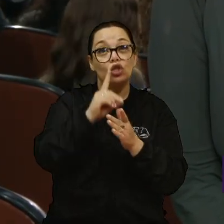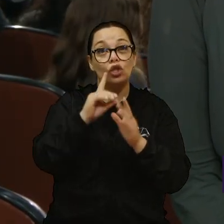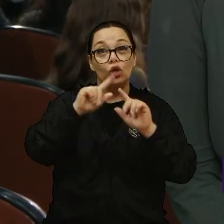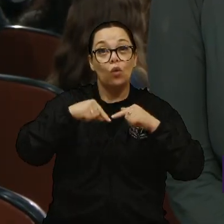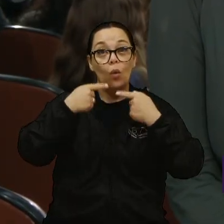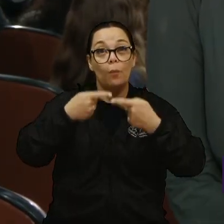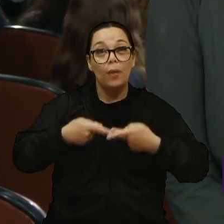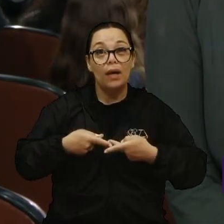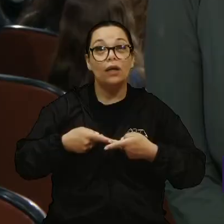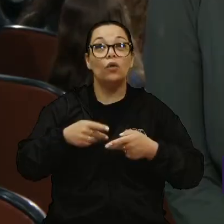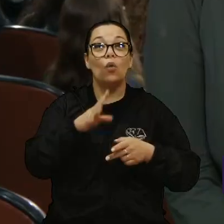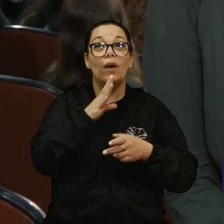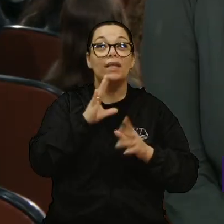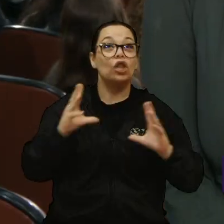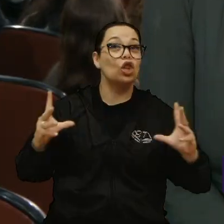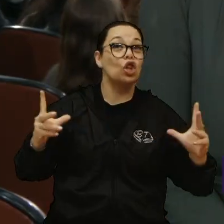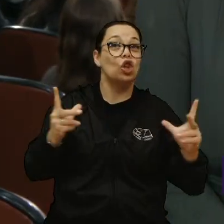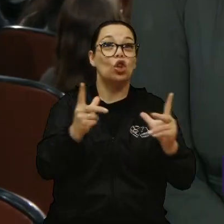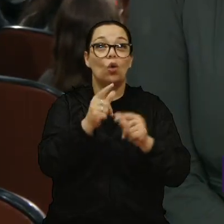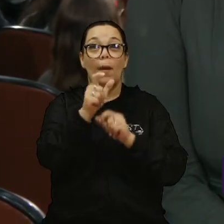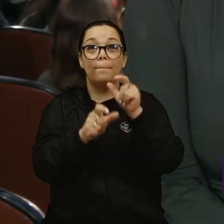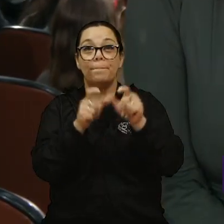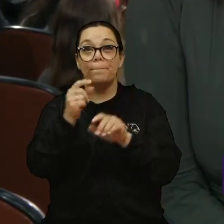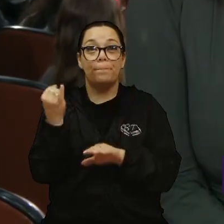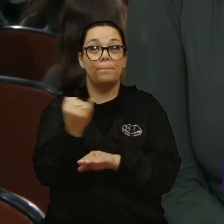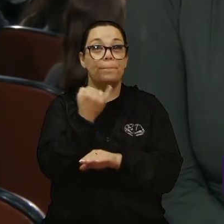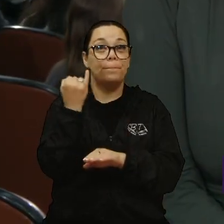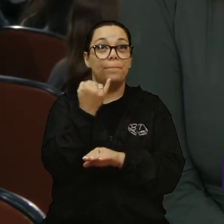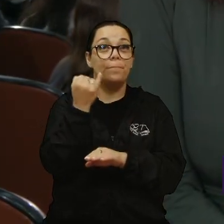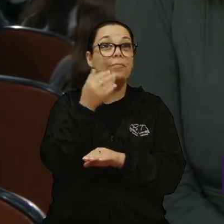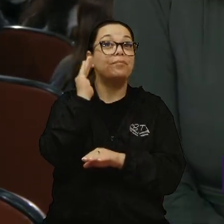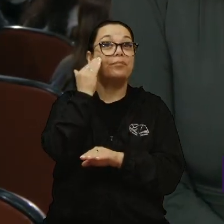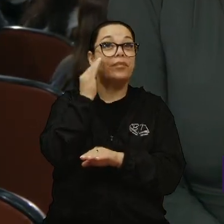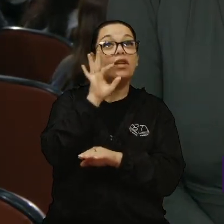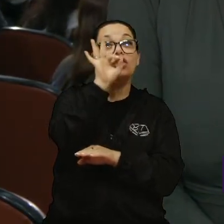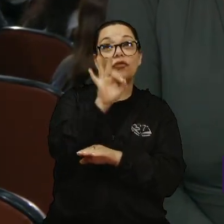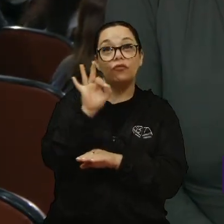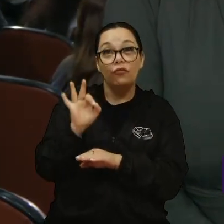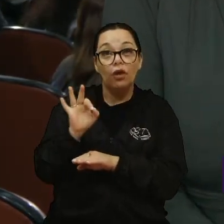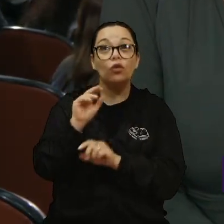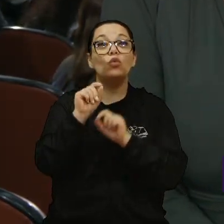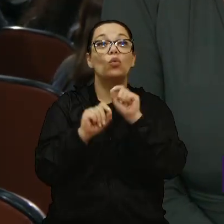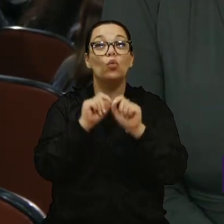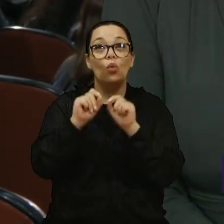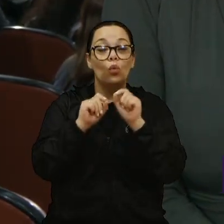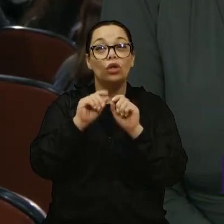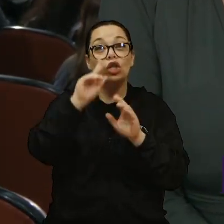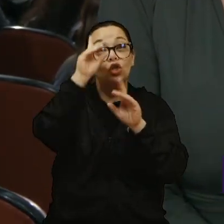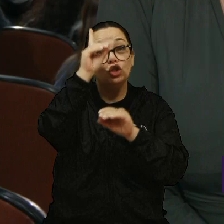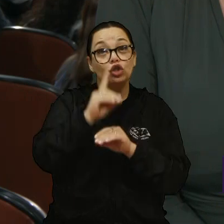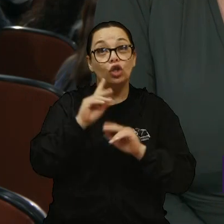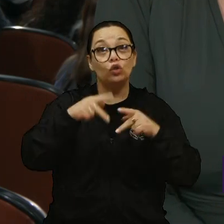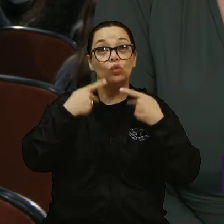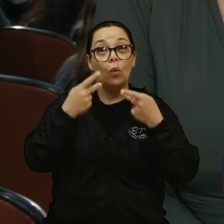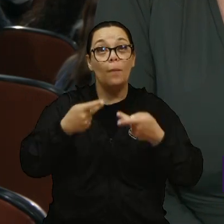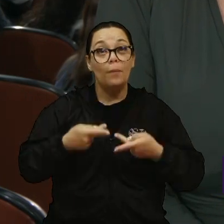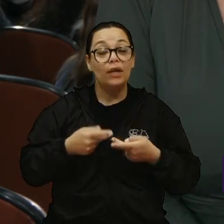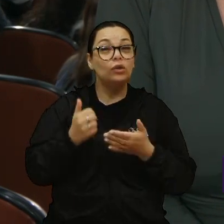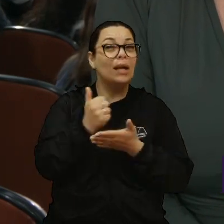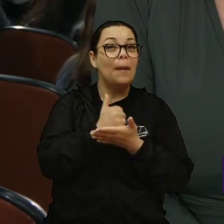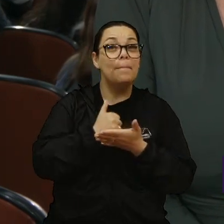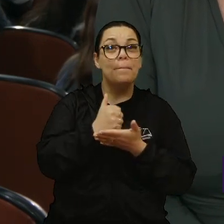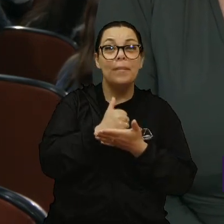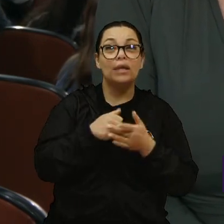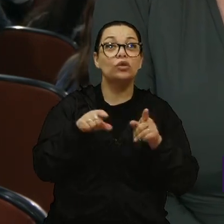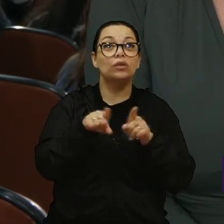está reconhecendo todas as pessoas que se importam e entendem de fato o que são os direitos humanos, que são os direitos básicos,